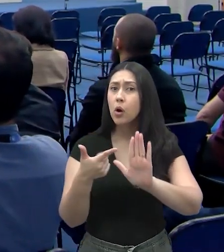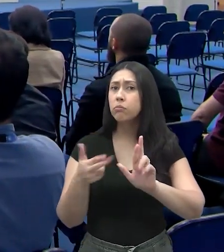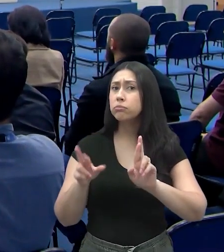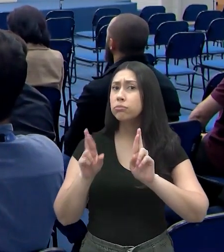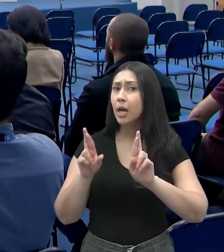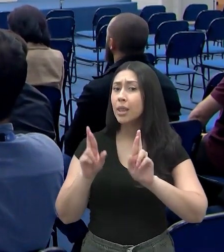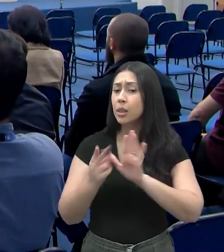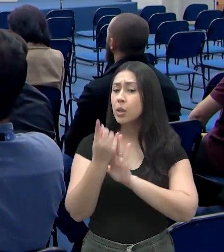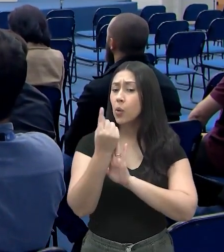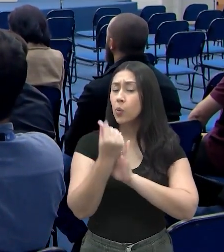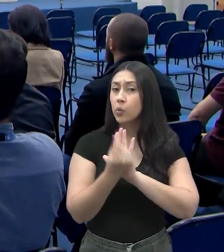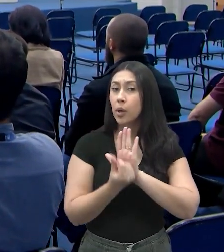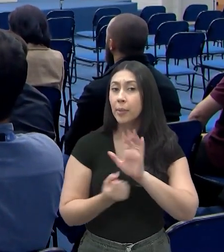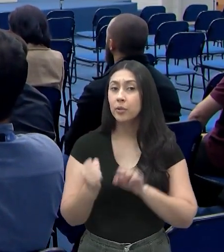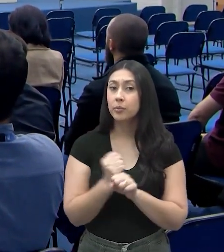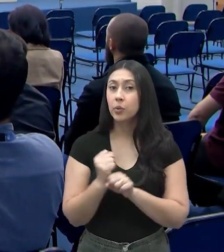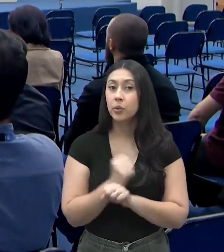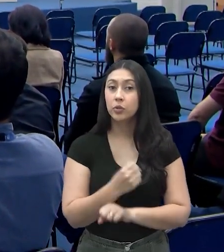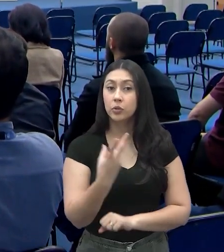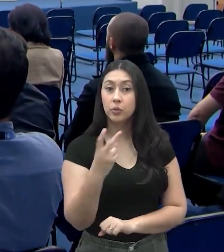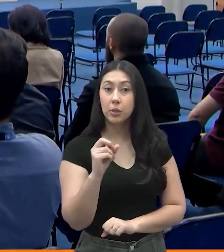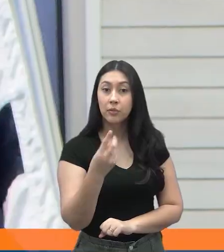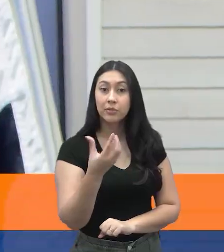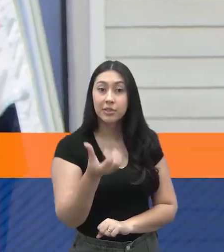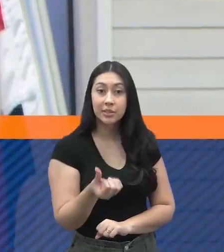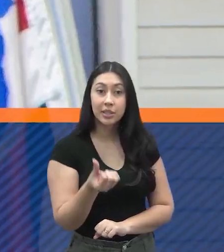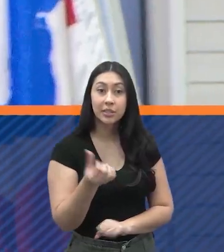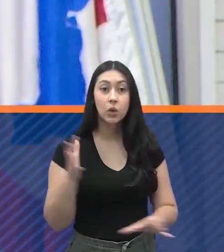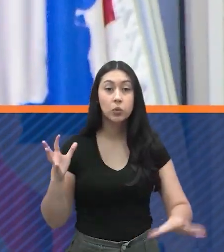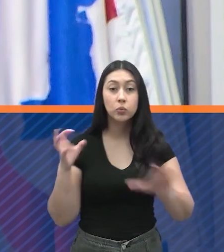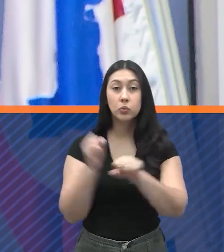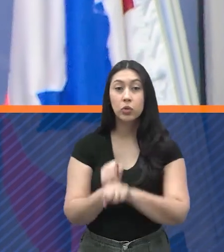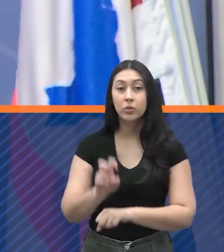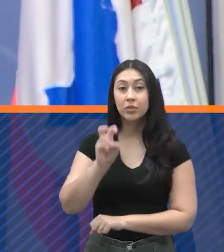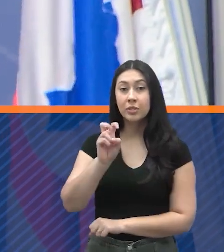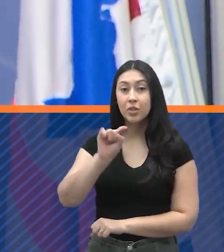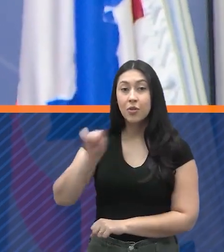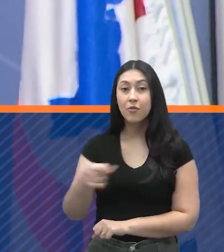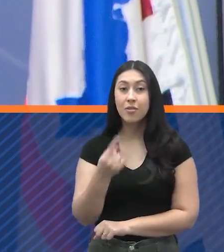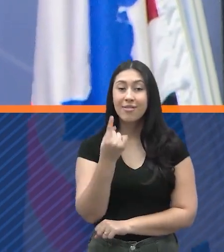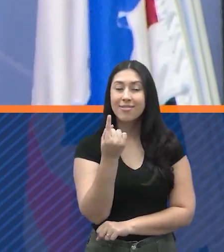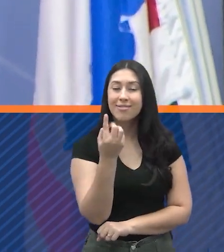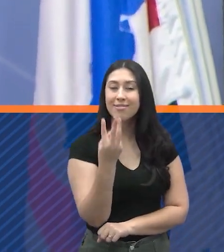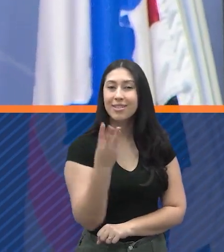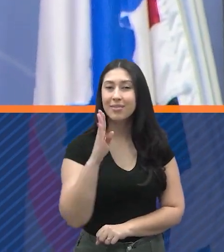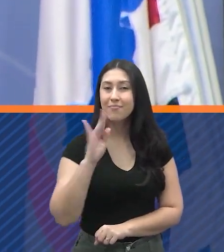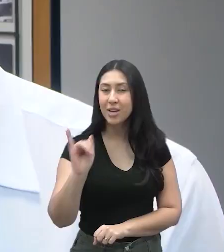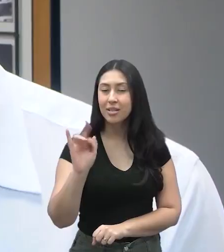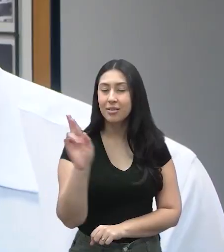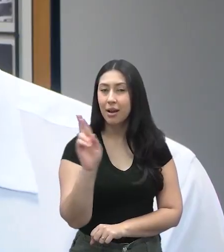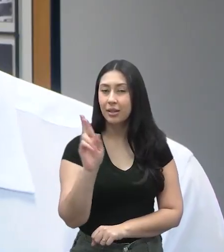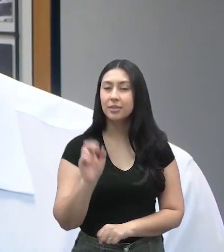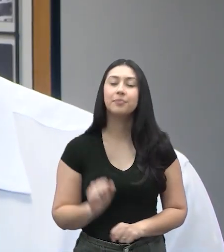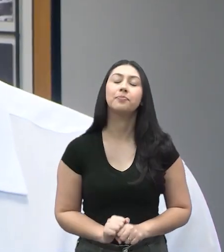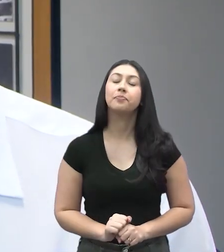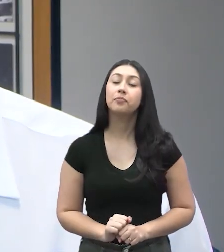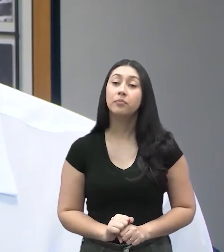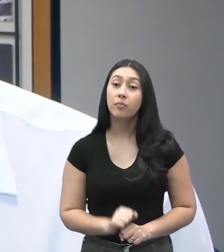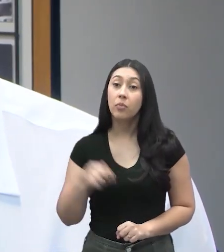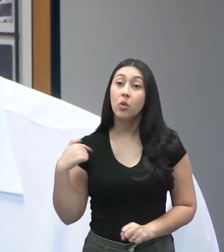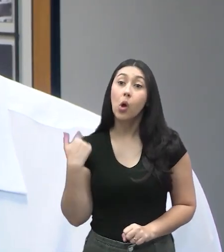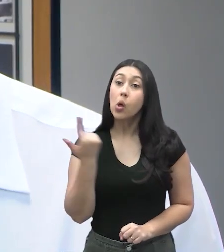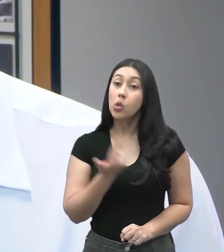do orçamento atualizada para 2026, que é de 5,13 bilhões de reais. Nós tivemos